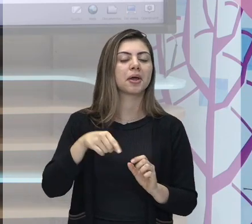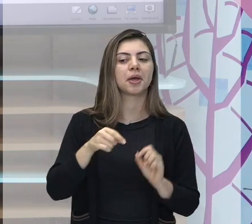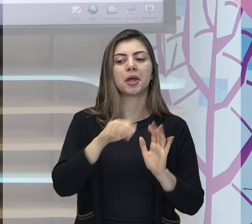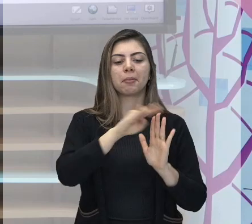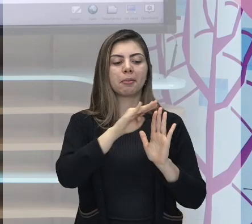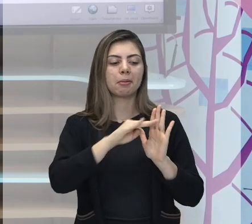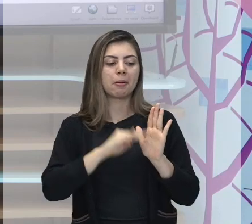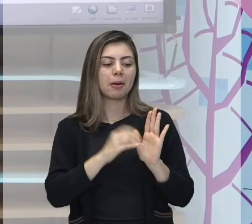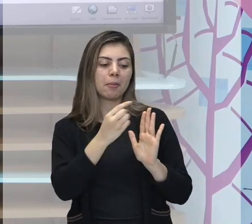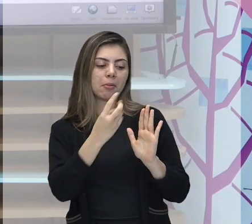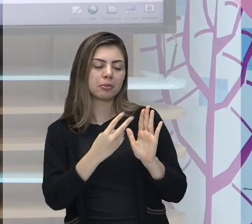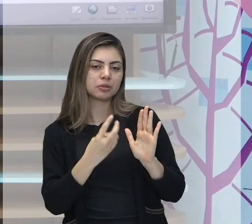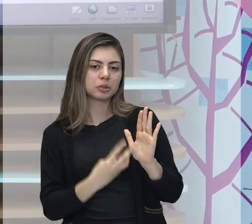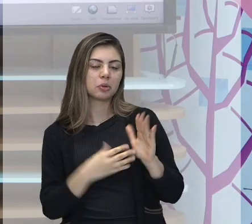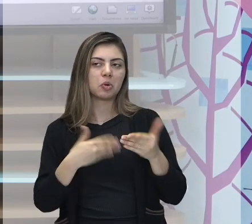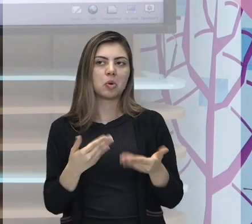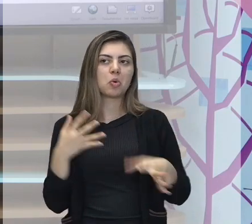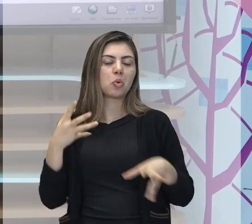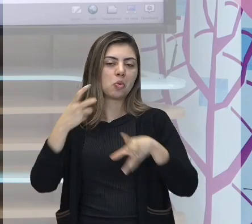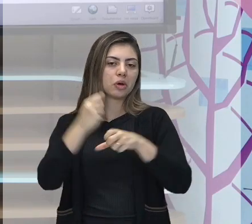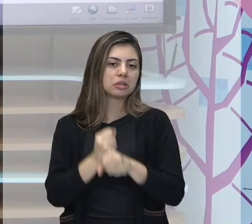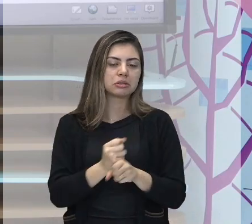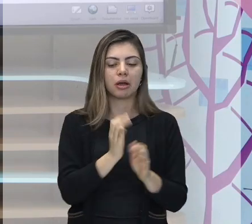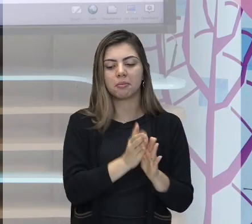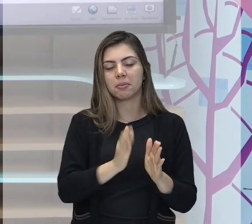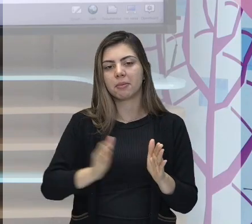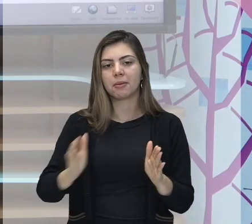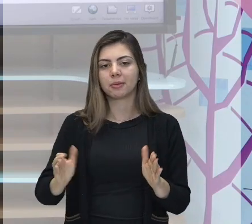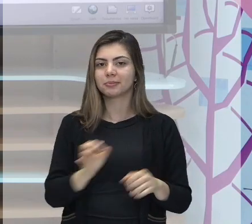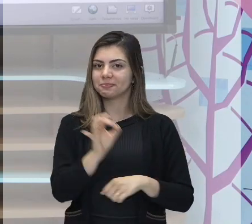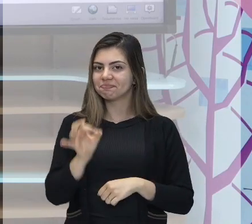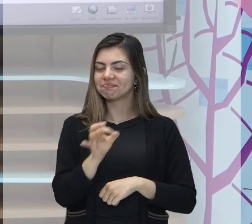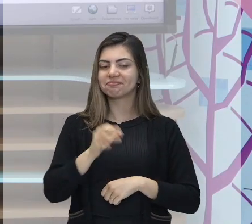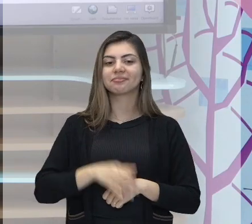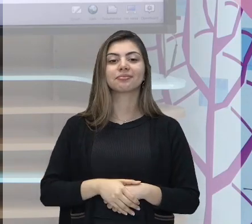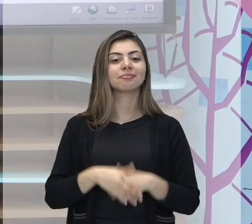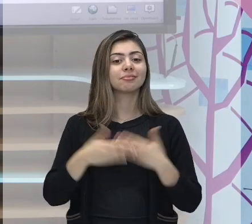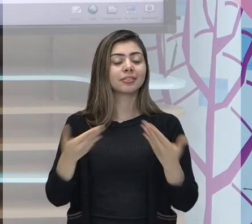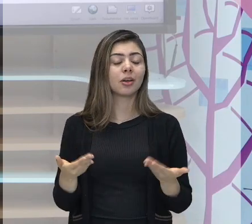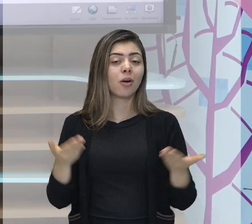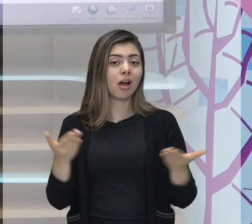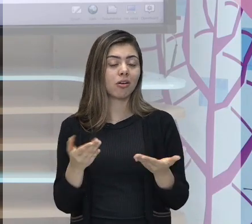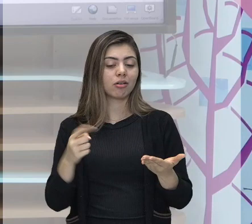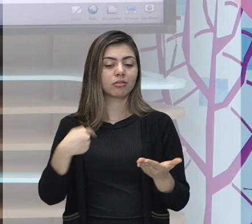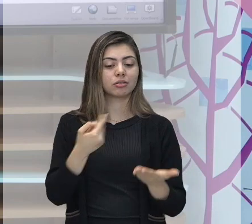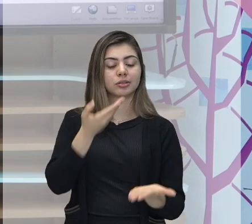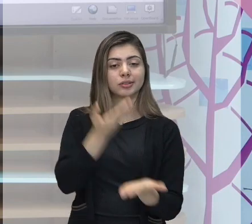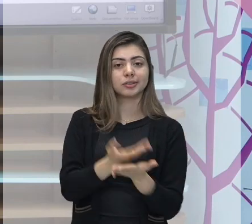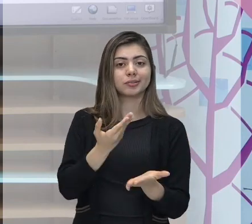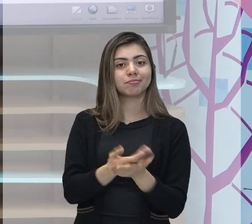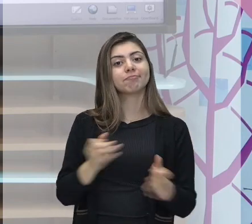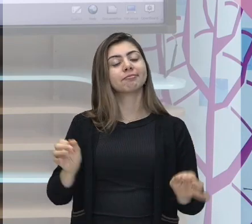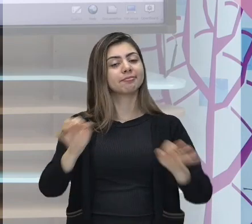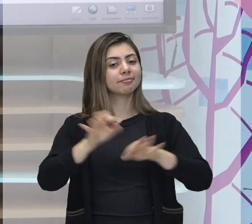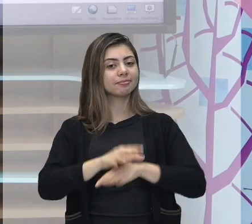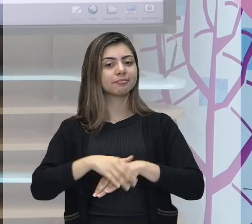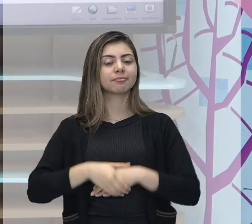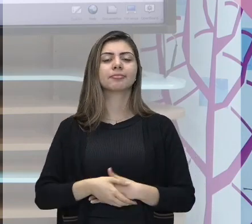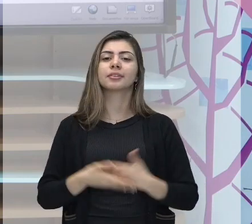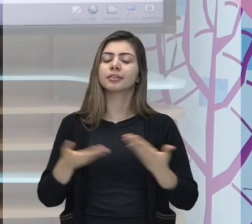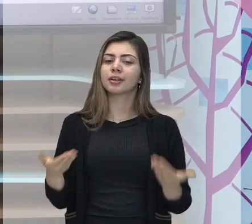ordem, quantidade, colocação, certo? Então, finalizamos a nossa aula.